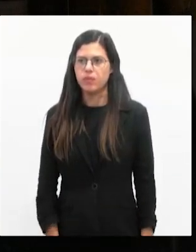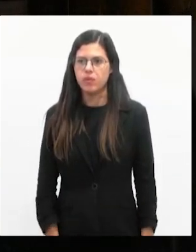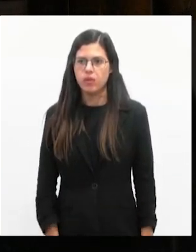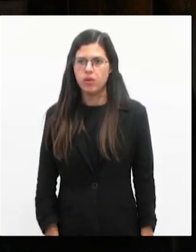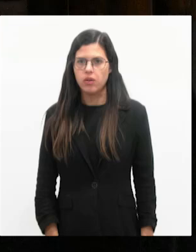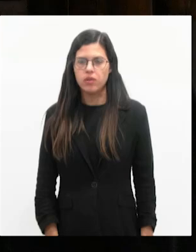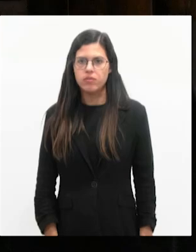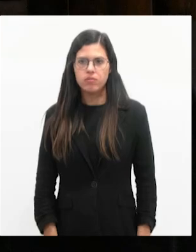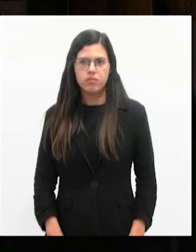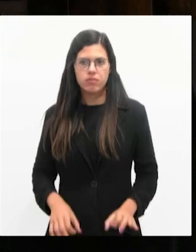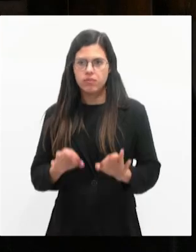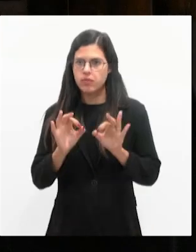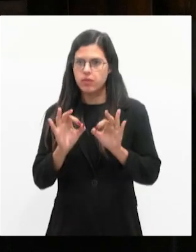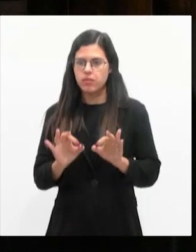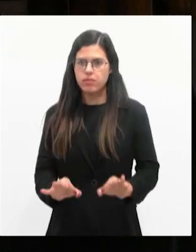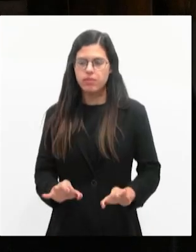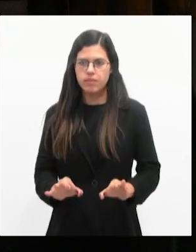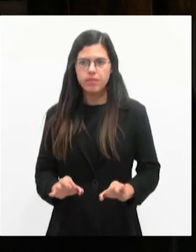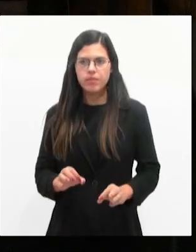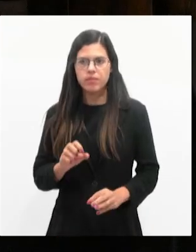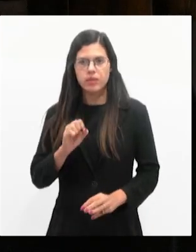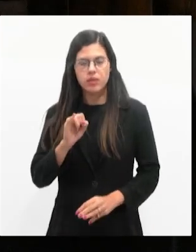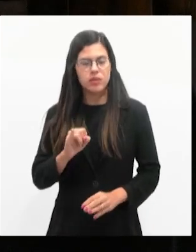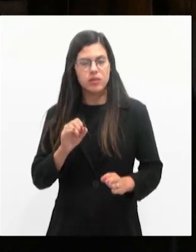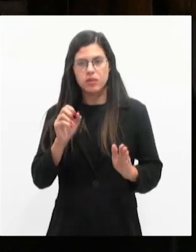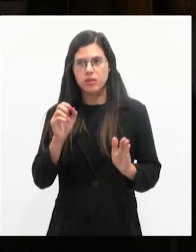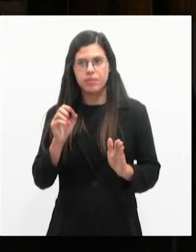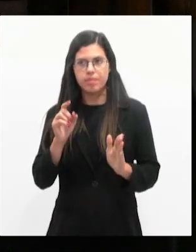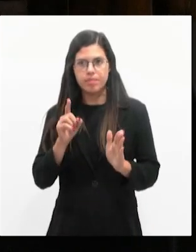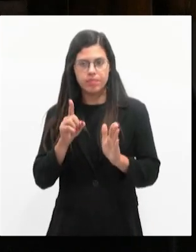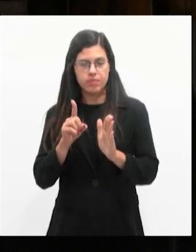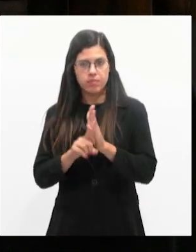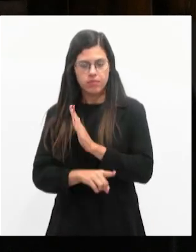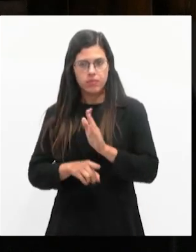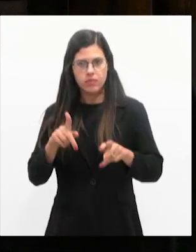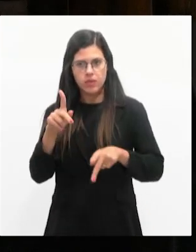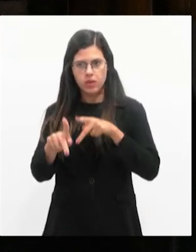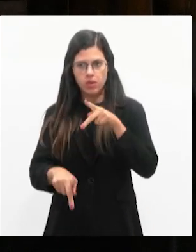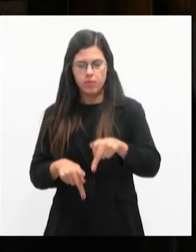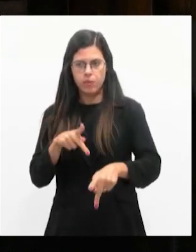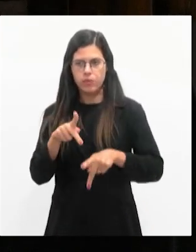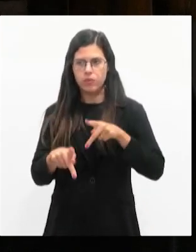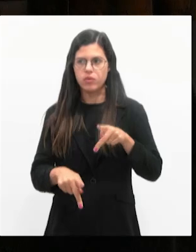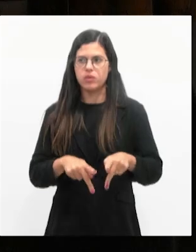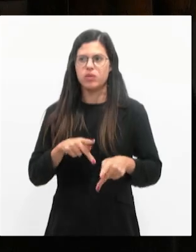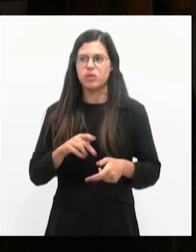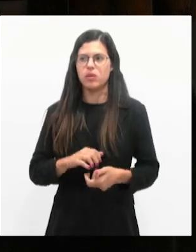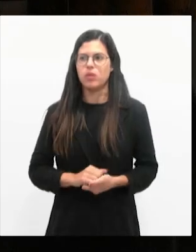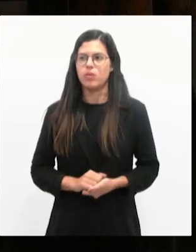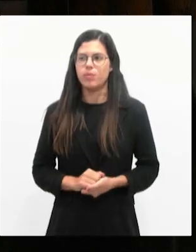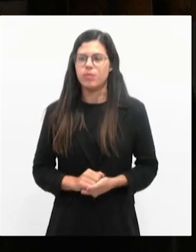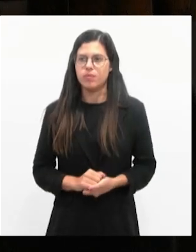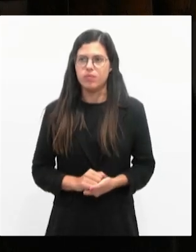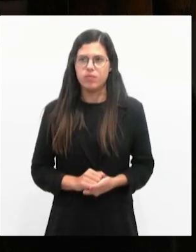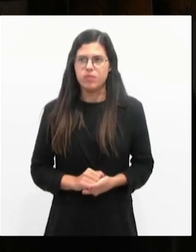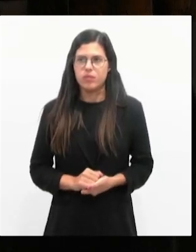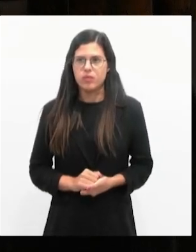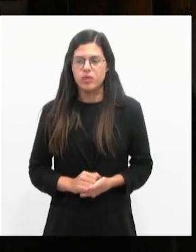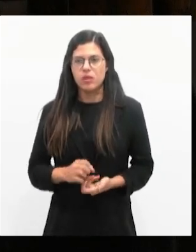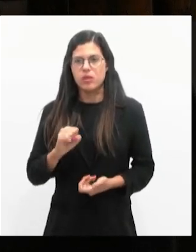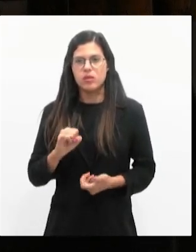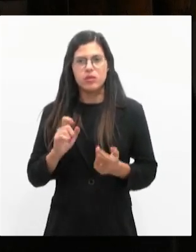tenho dúvidas. Se perguntasse à população se ela